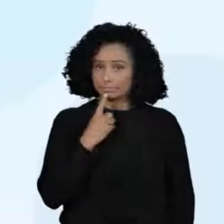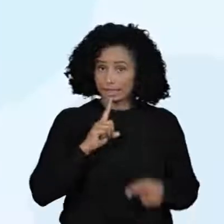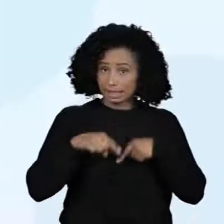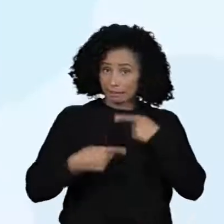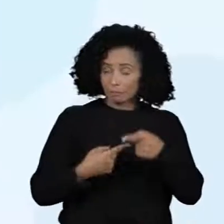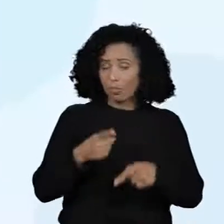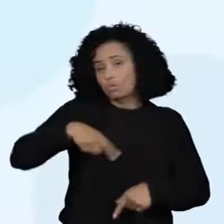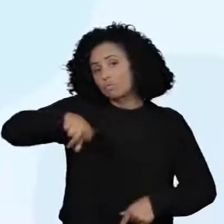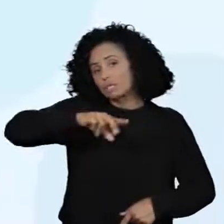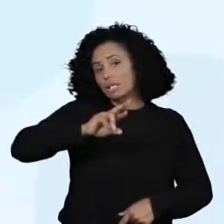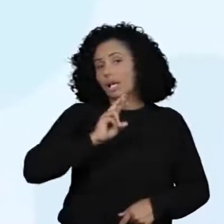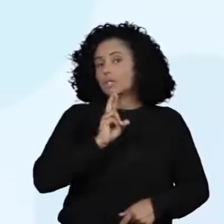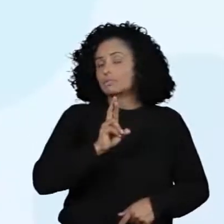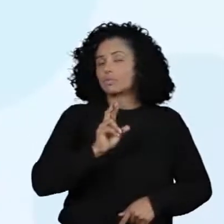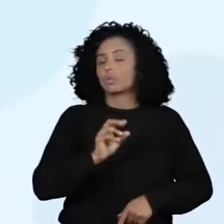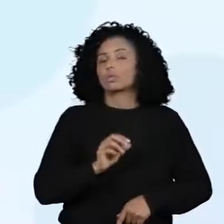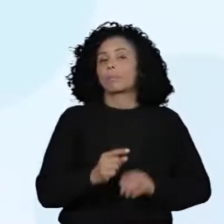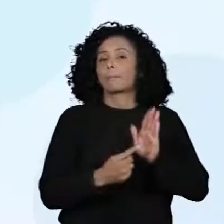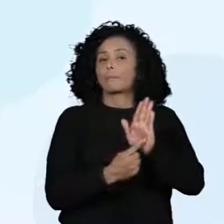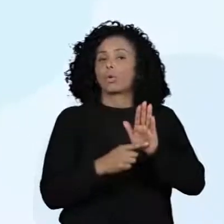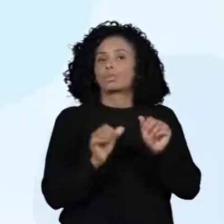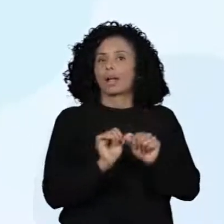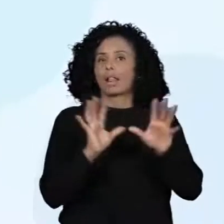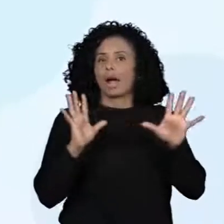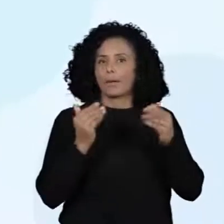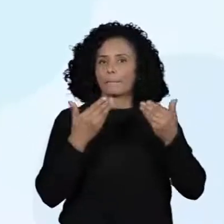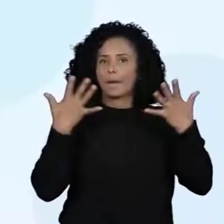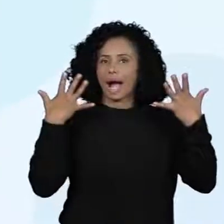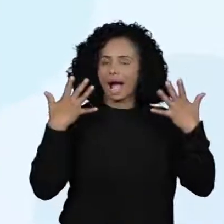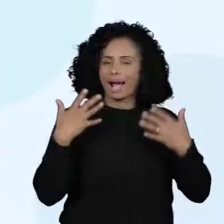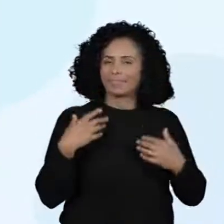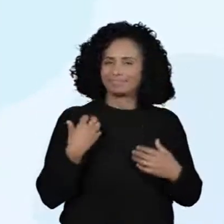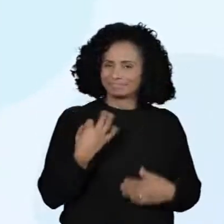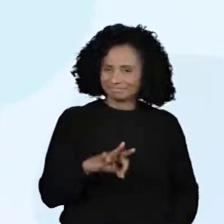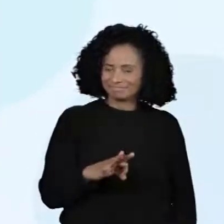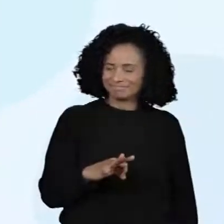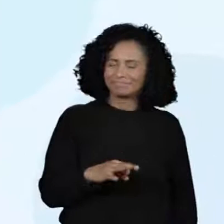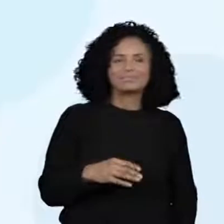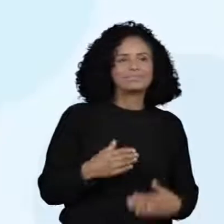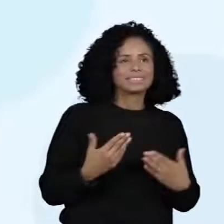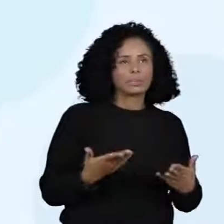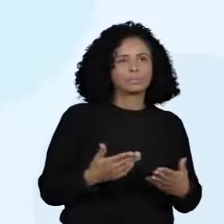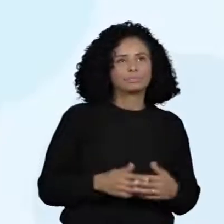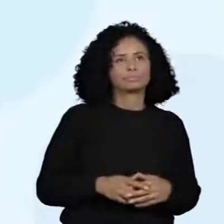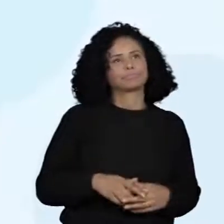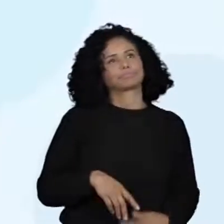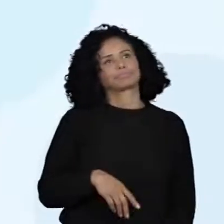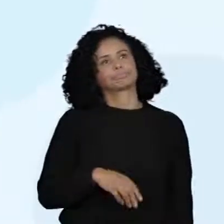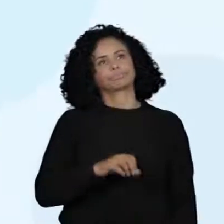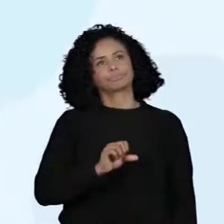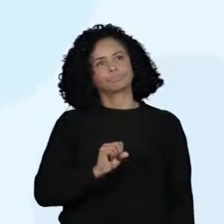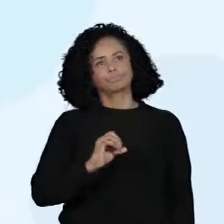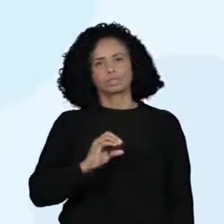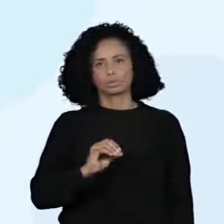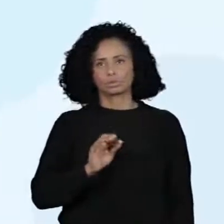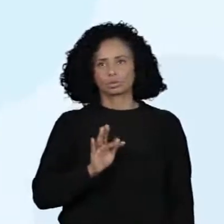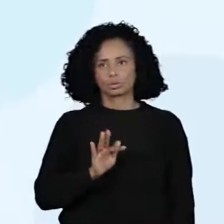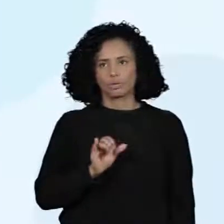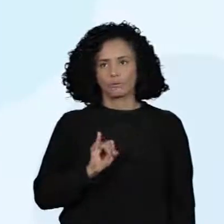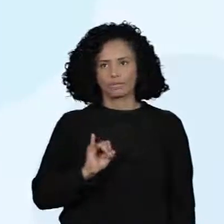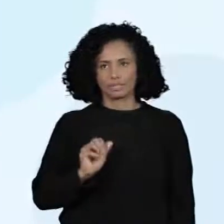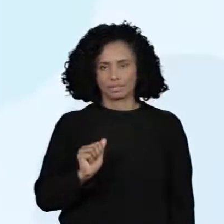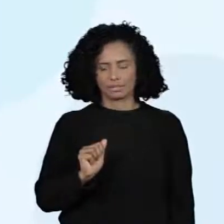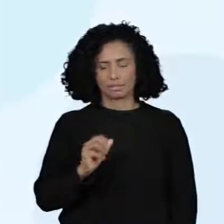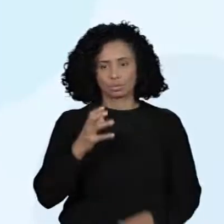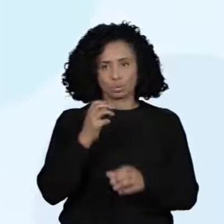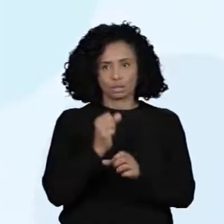ali destacada, tá bom? Então, 45 tem Sofia. E se a Joana